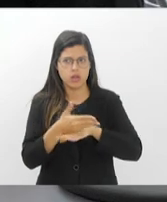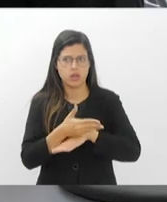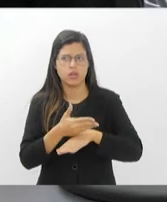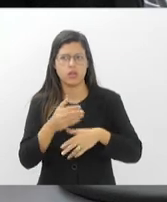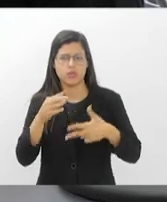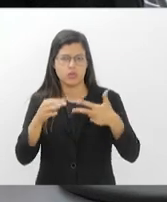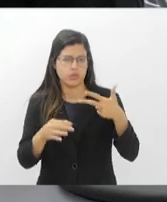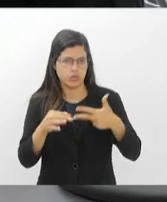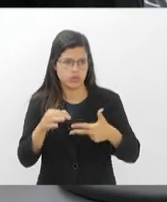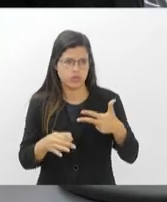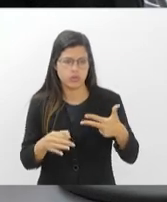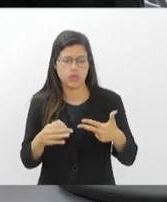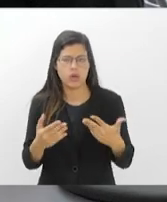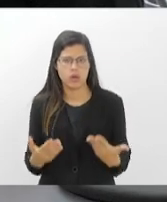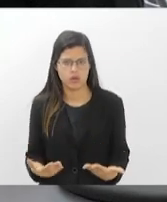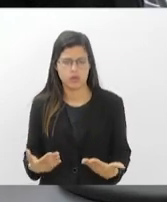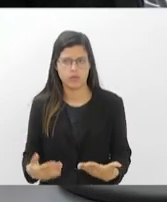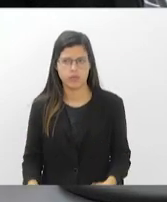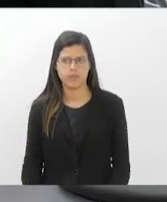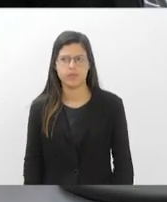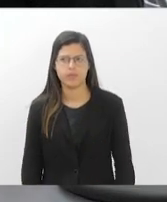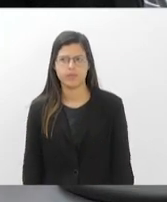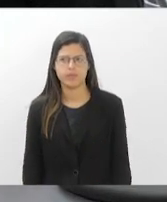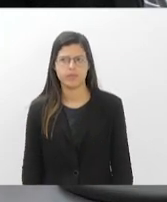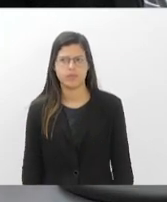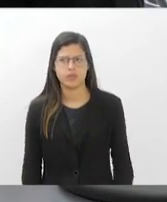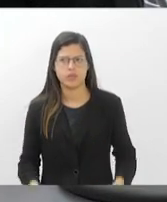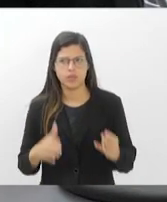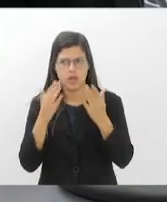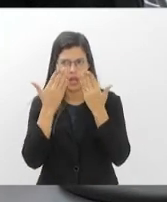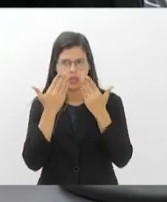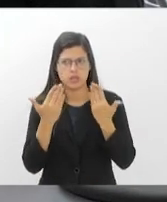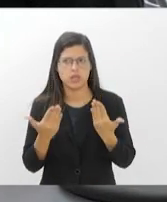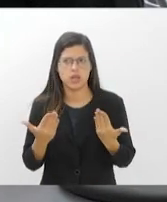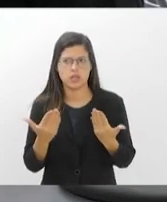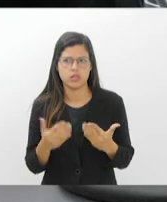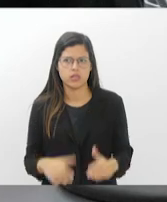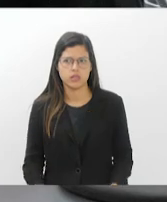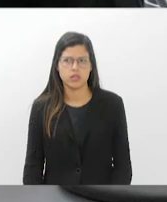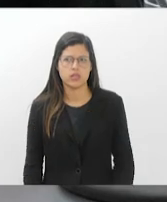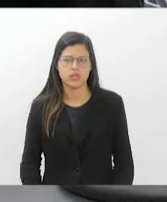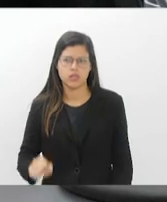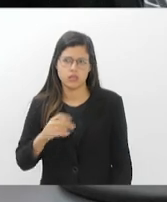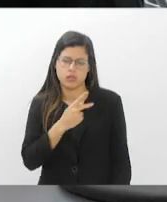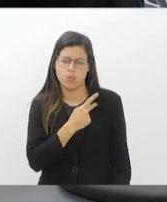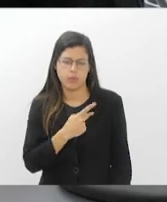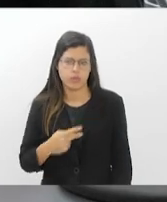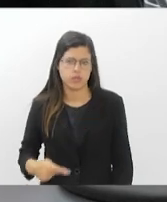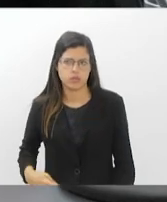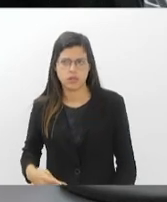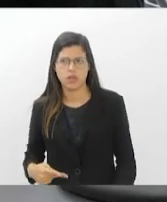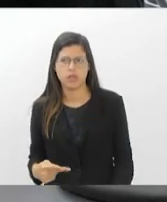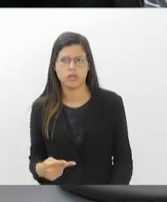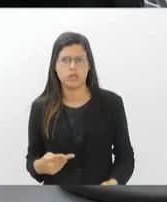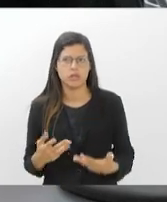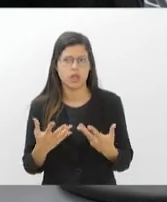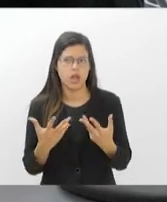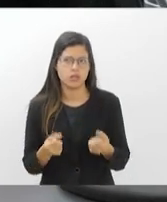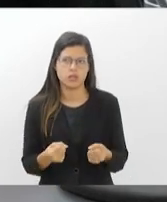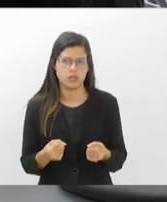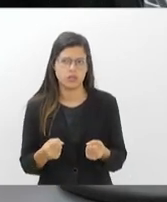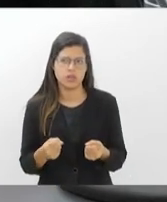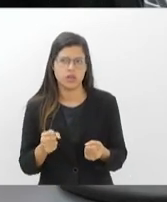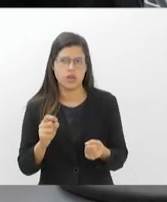sentido. A vista, se o presidente deferir, é um momento mais de discussão, ainda que adentre aí no recesso e a gente retome no